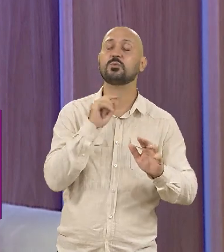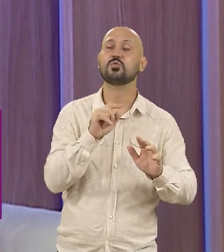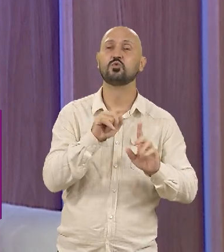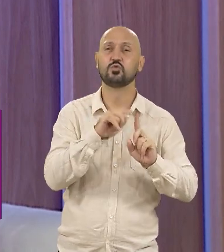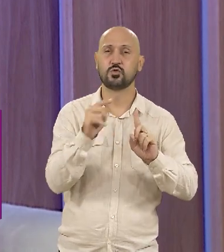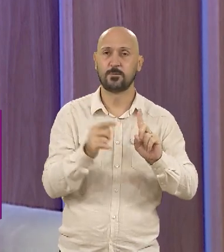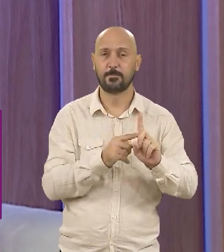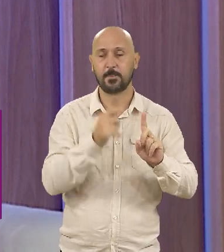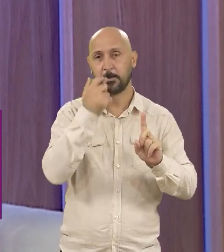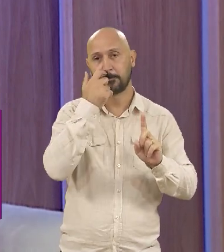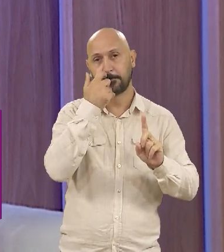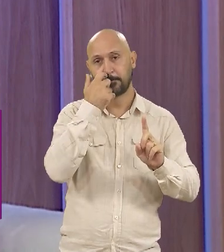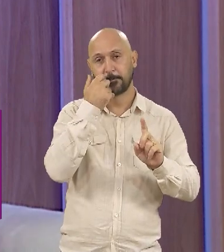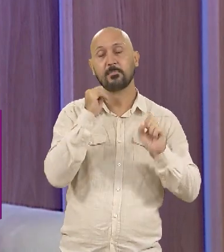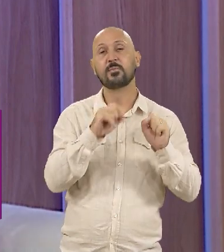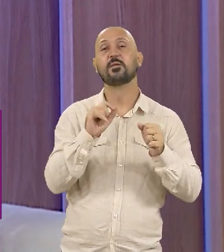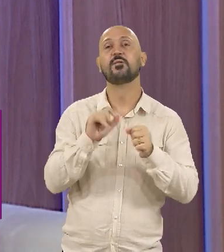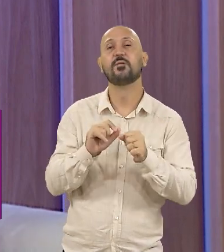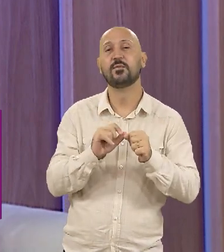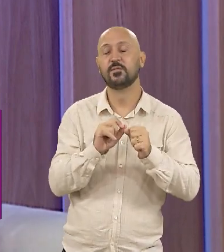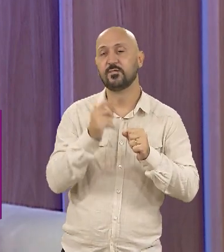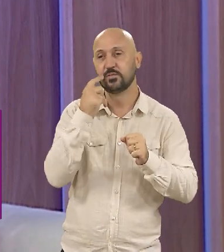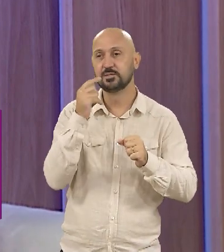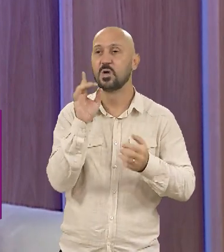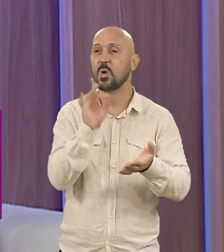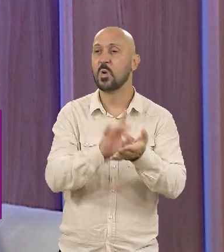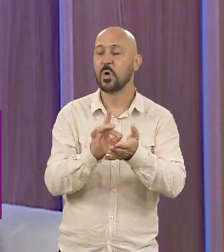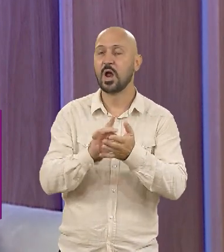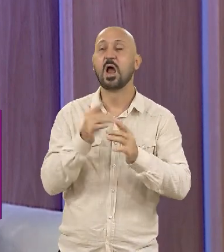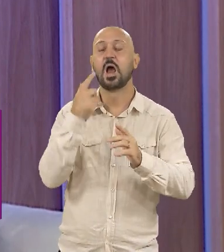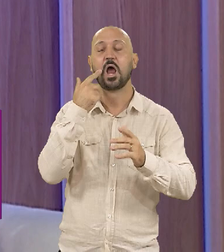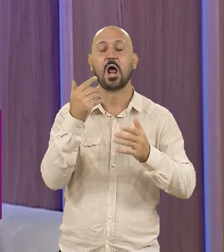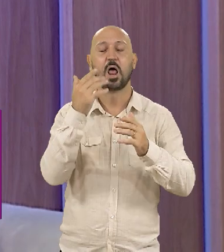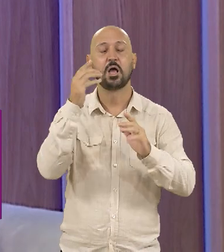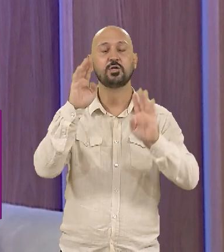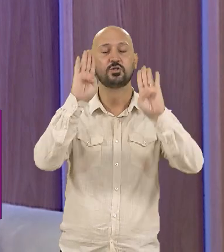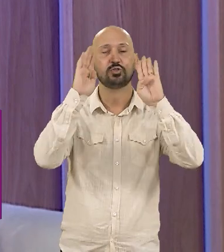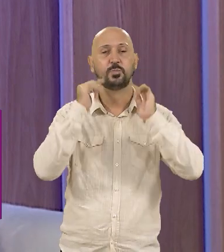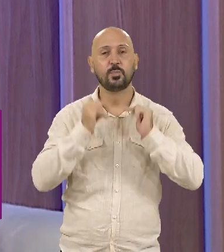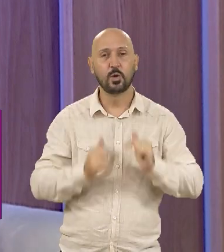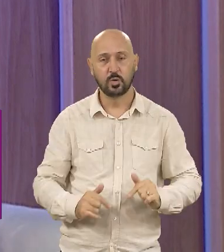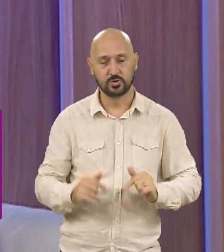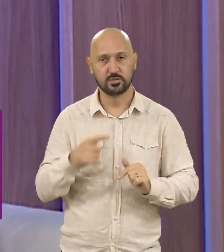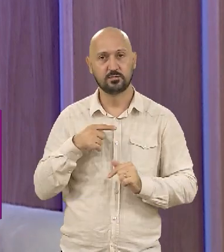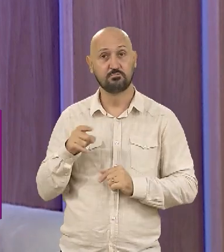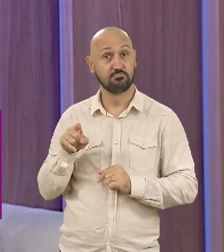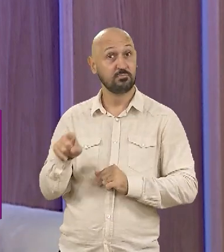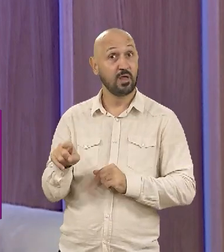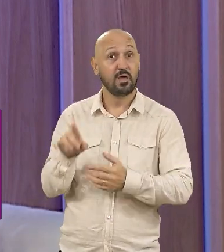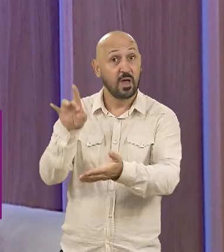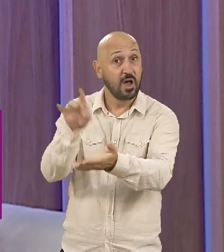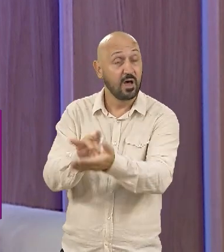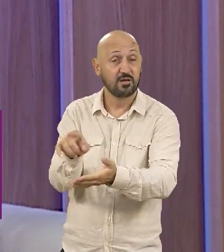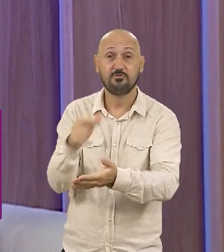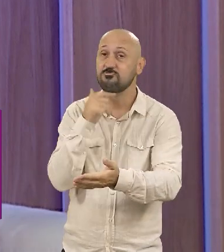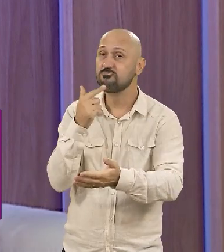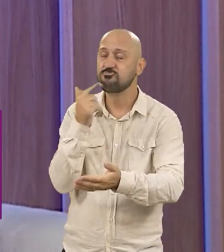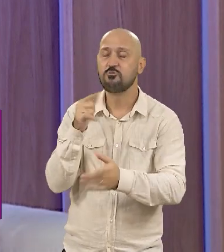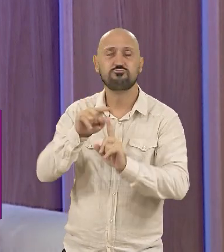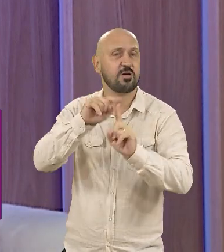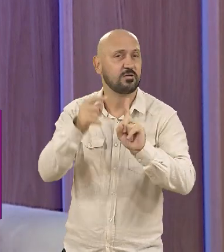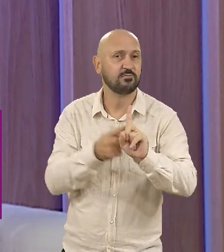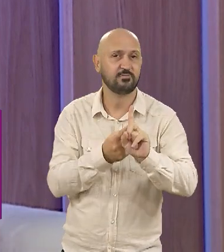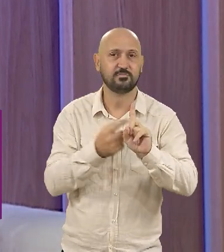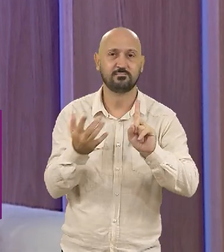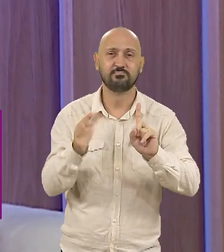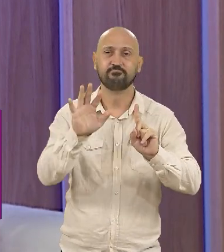realidade biológica dela. Então ela tem uma realidade biológica que ela não vai poder gestar, mas isso não impede dela ser mãe,